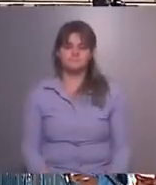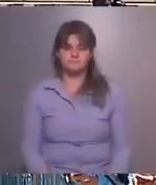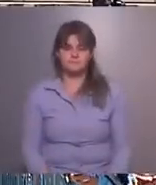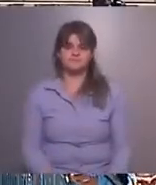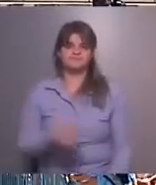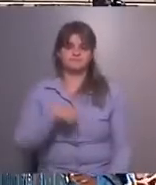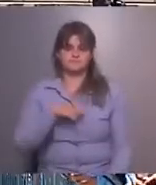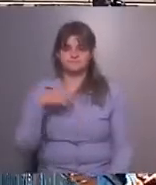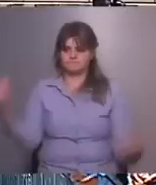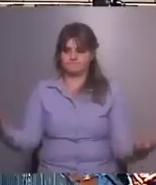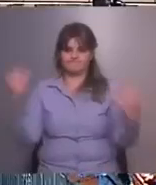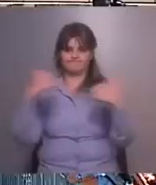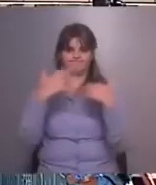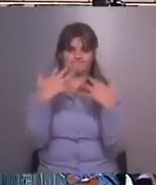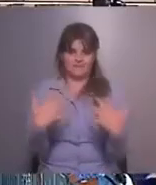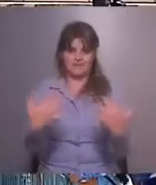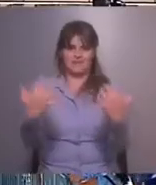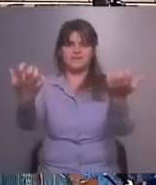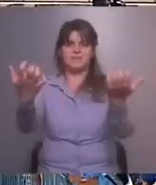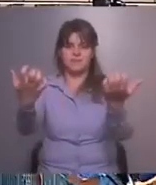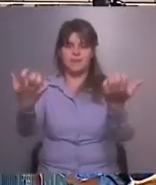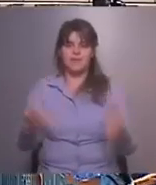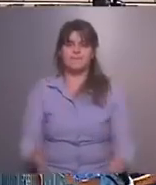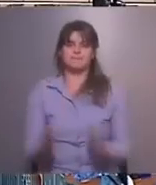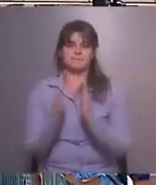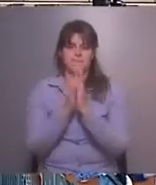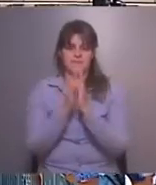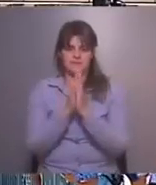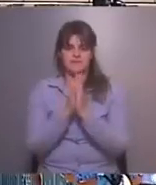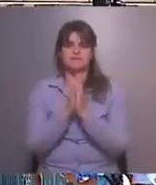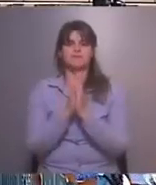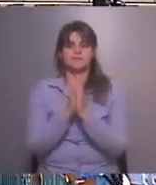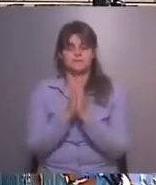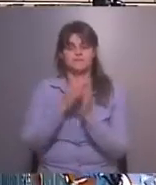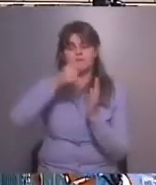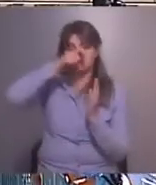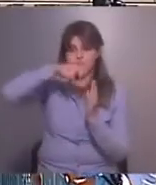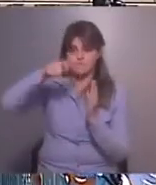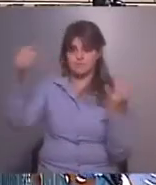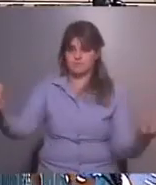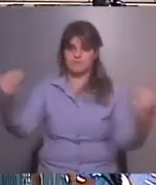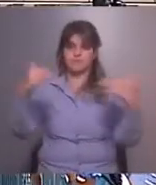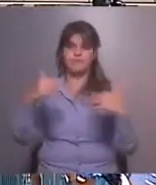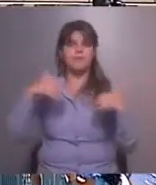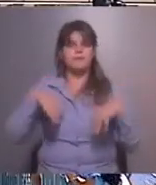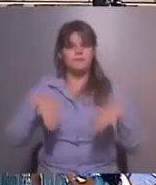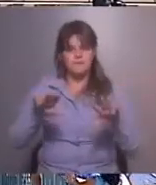estamos aqui reunidos em Assembleia, uma Assembleia presente neste lugar, mas também